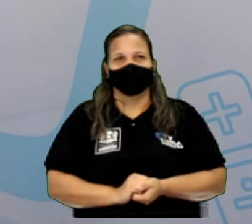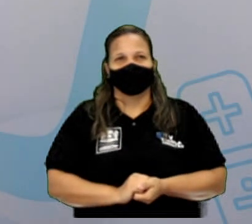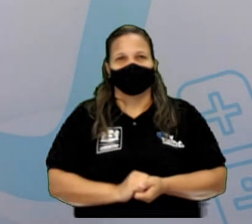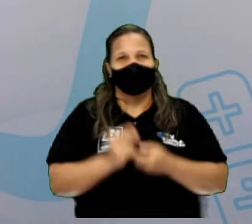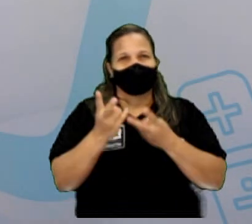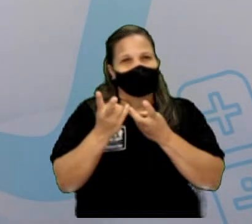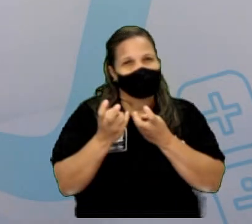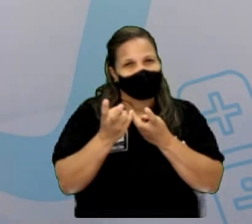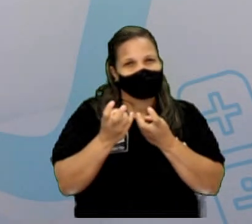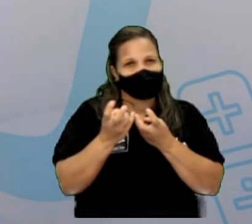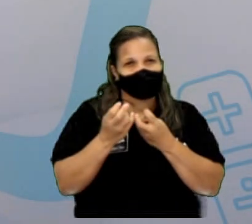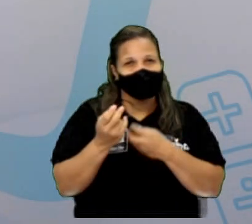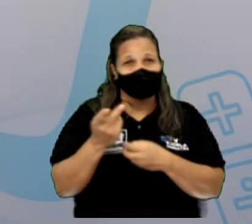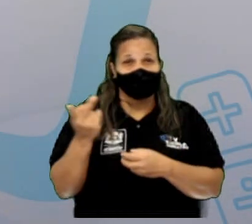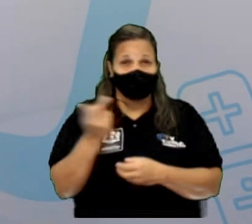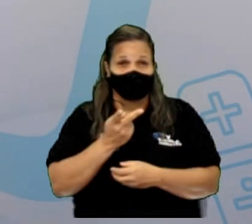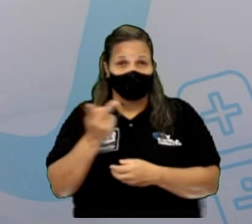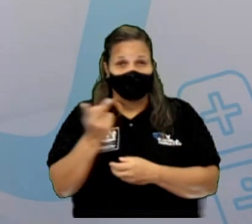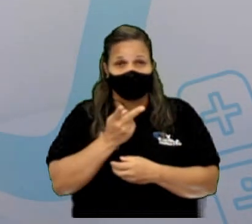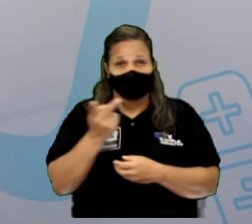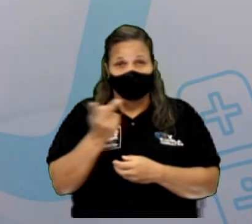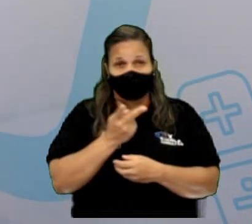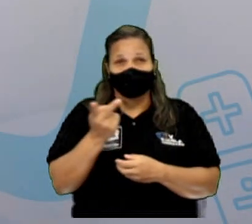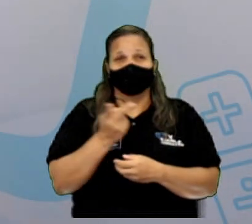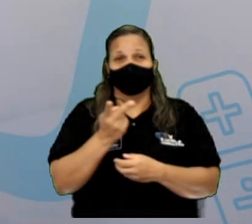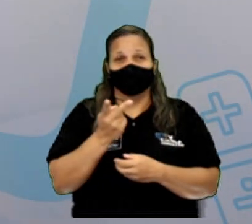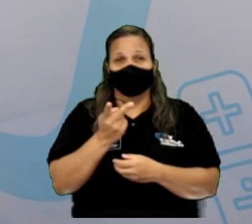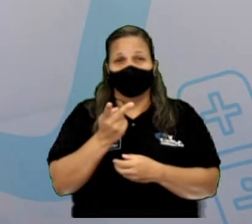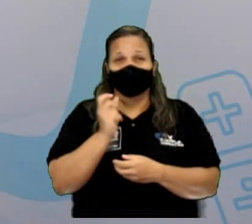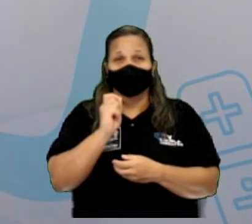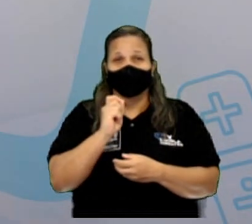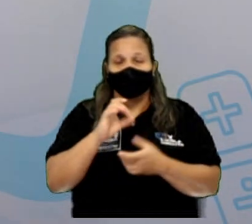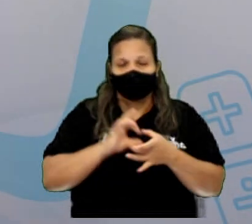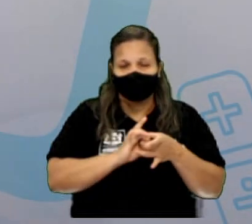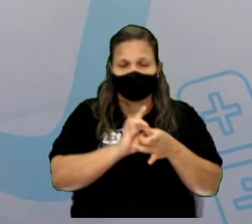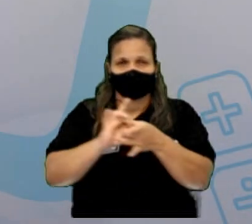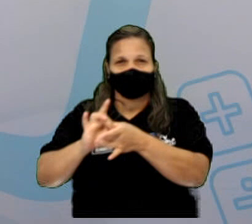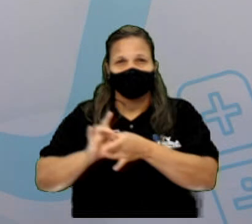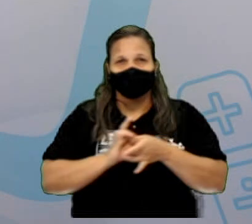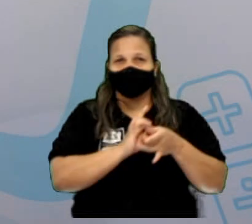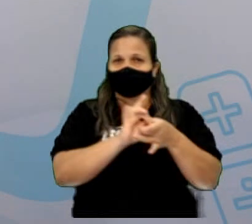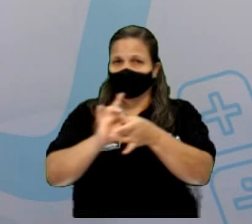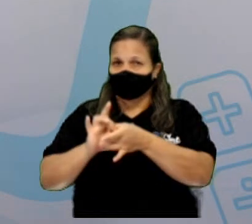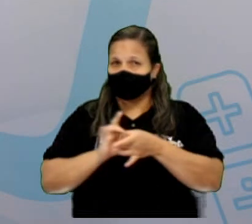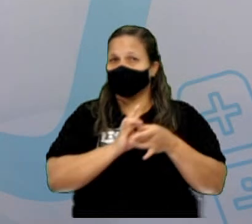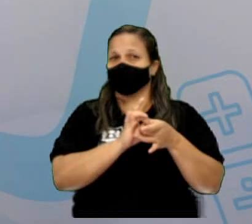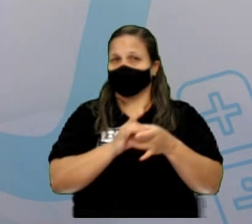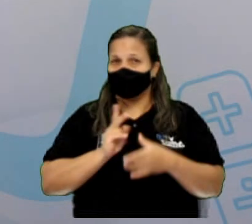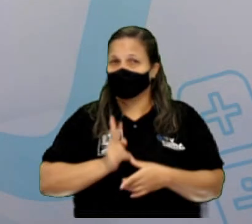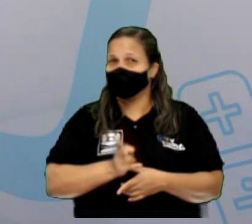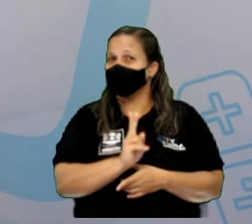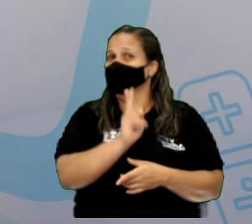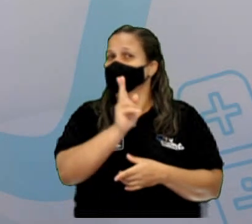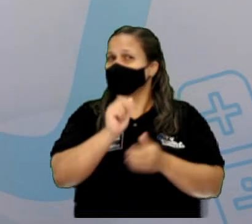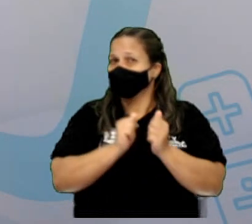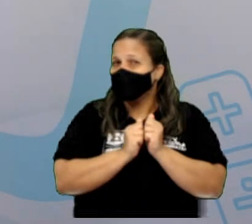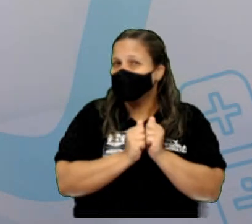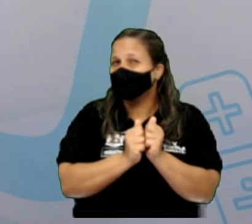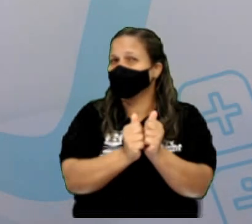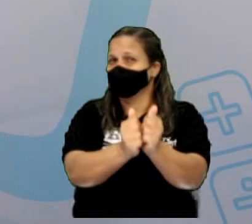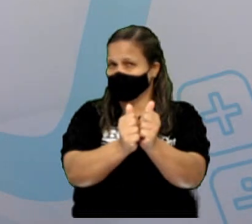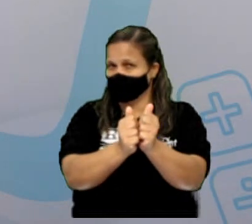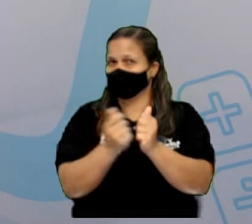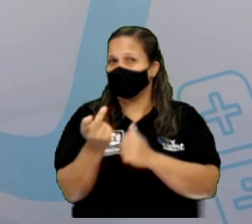Percebam que as duas estão interrelacionadas. Uma não se justifica sem a outra, uma depende da outra,